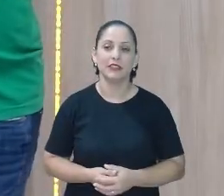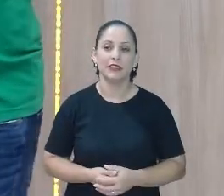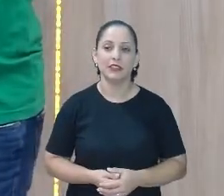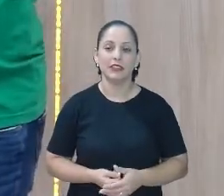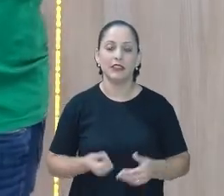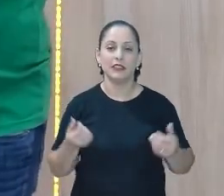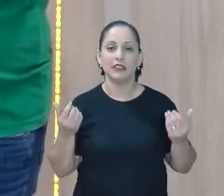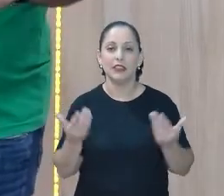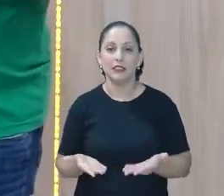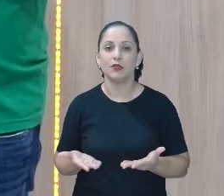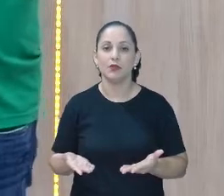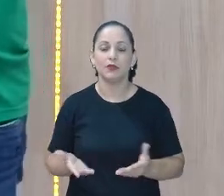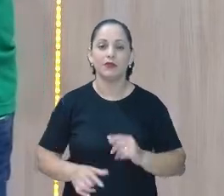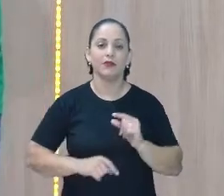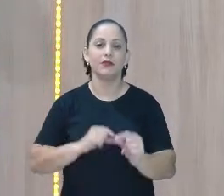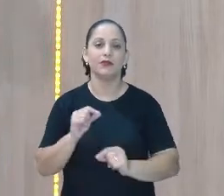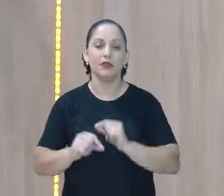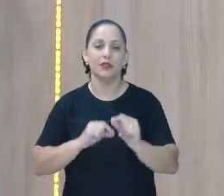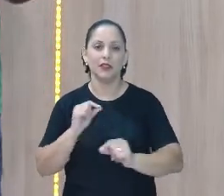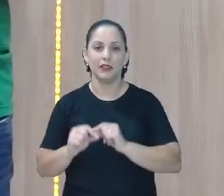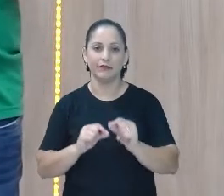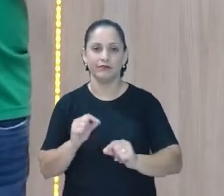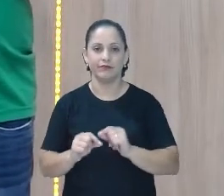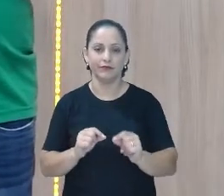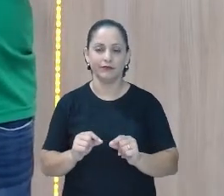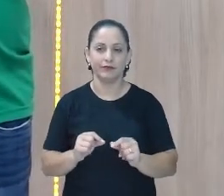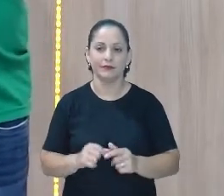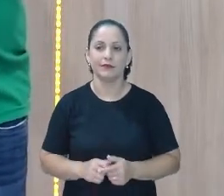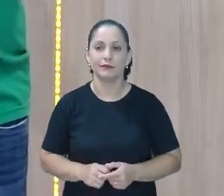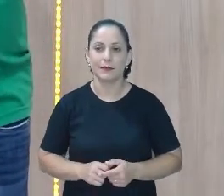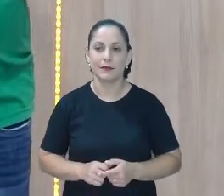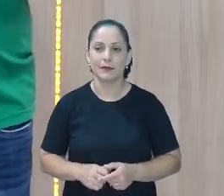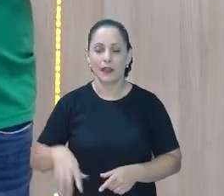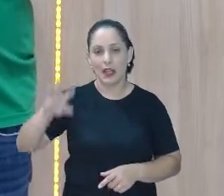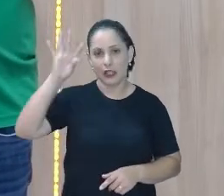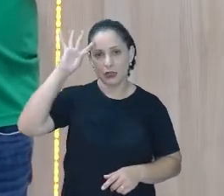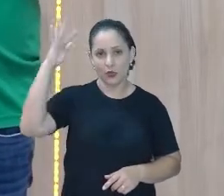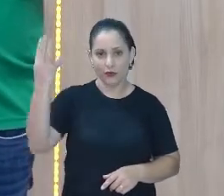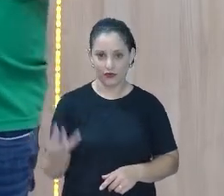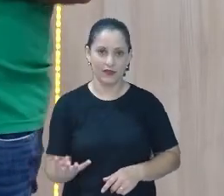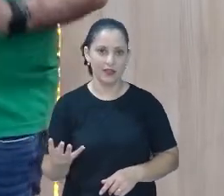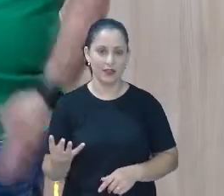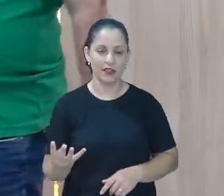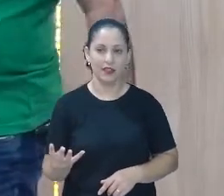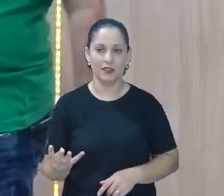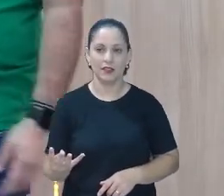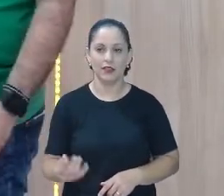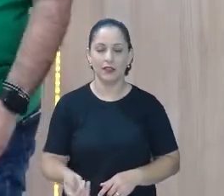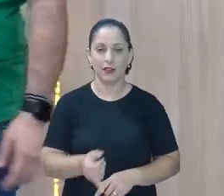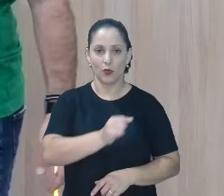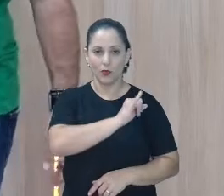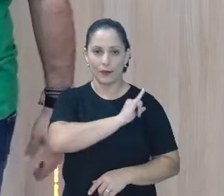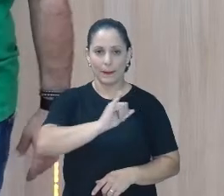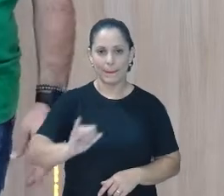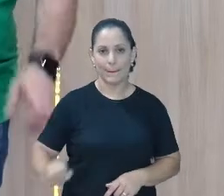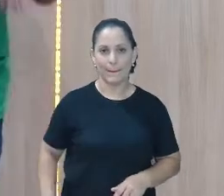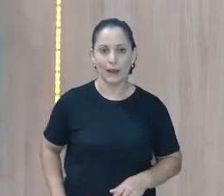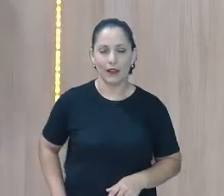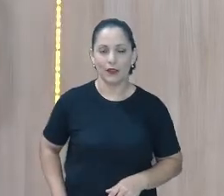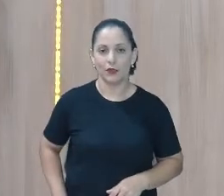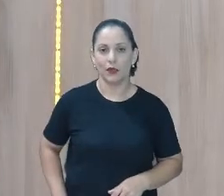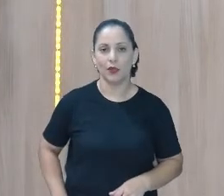que, para, de certa forma, né, resolver essa situação, o imperador Constantino